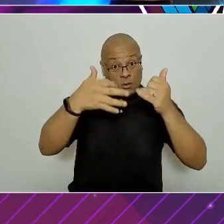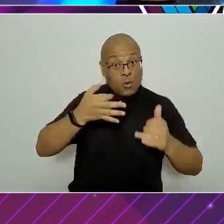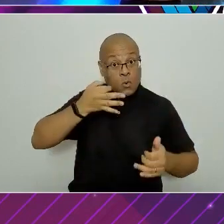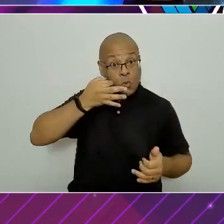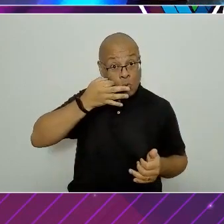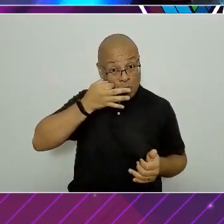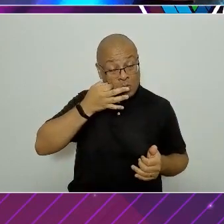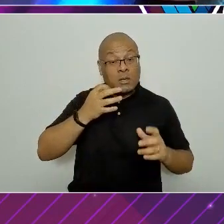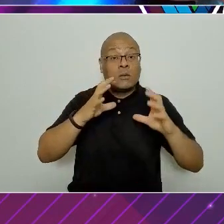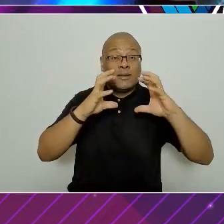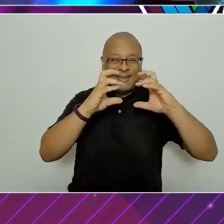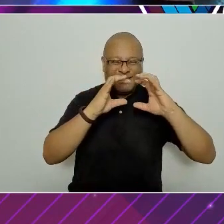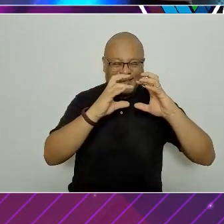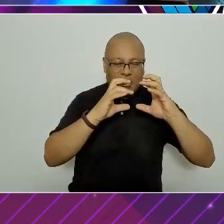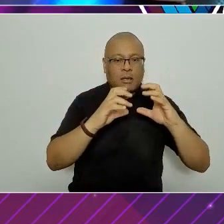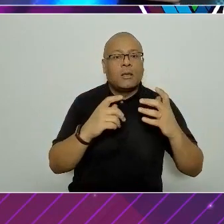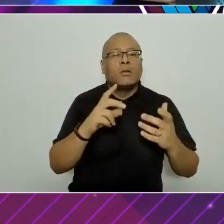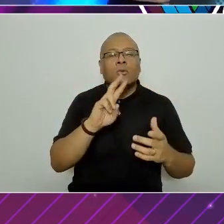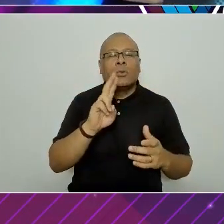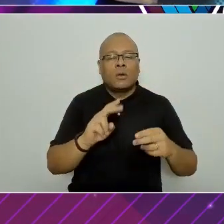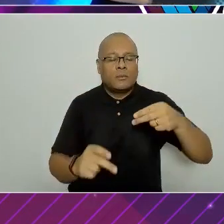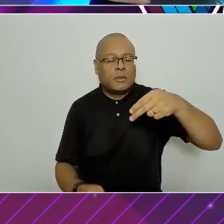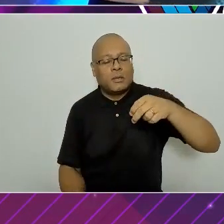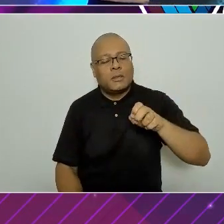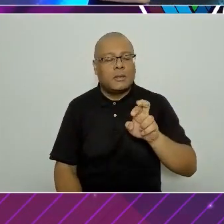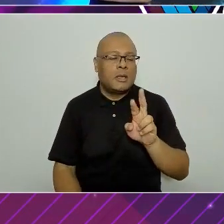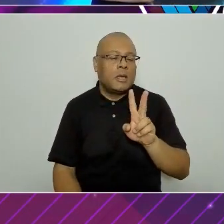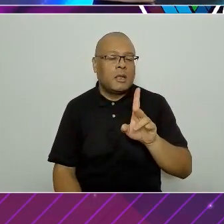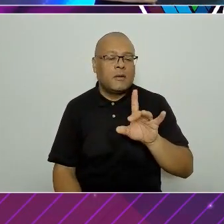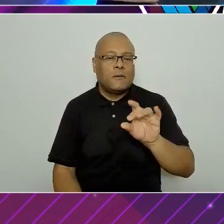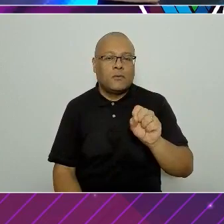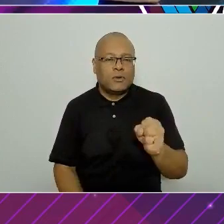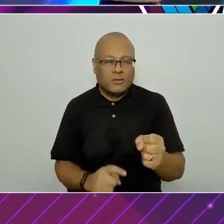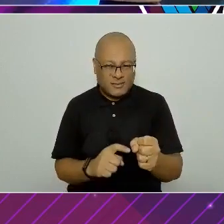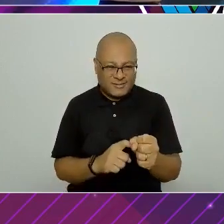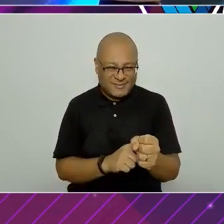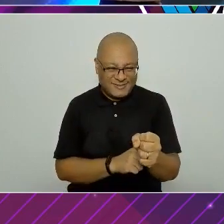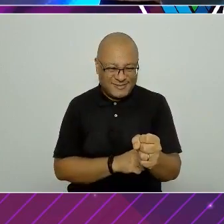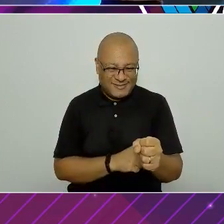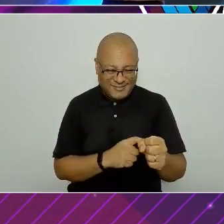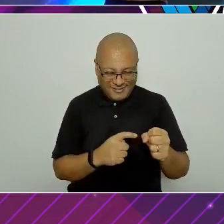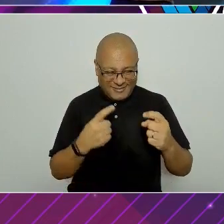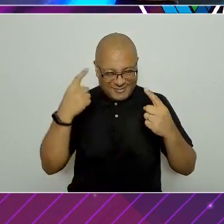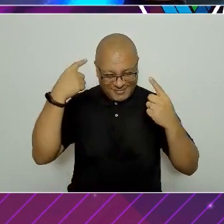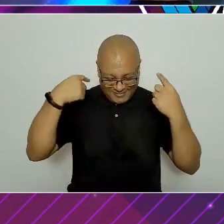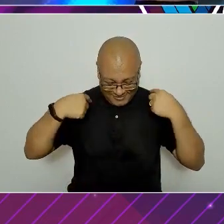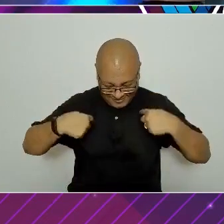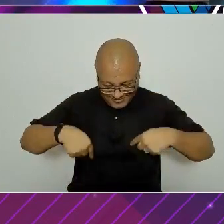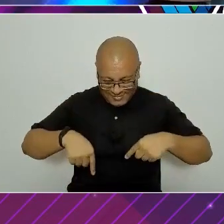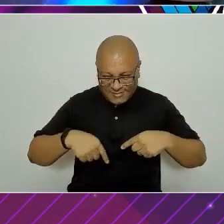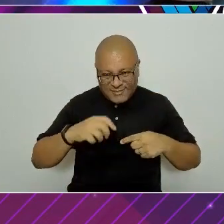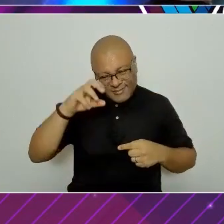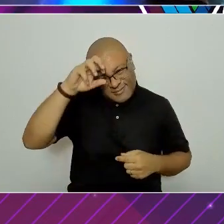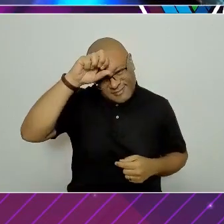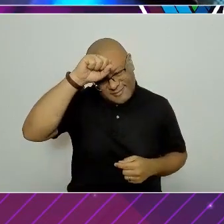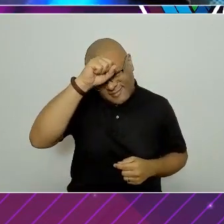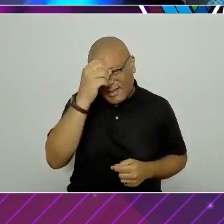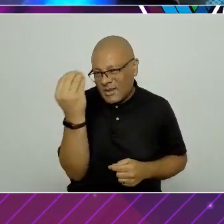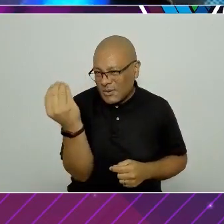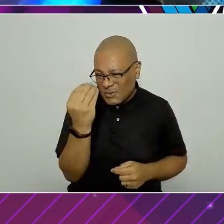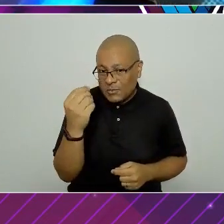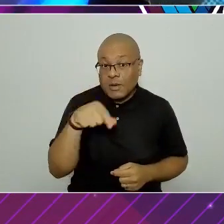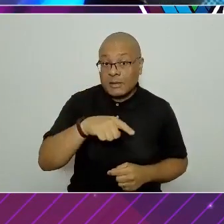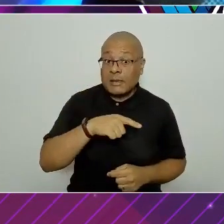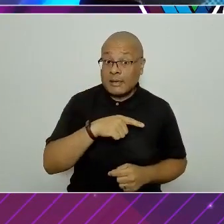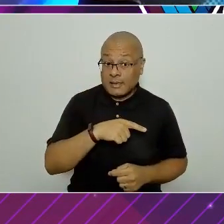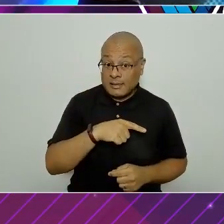parte do sistema nervoso estudado pela neurociência, né? E também como que a gente aprende. Porque aqui a gente também tem na trilha a